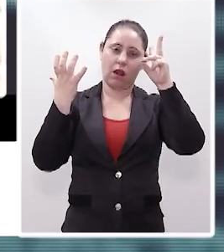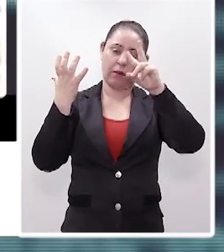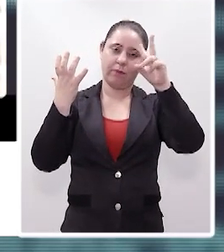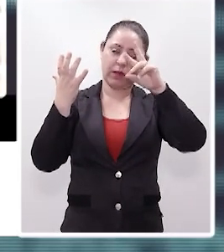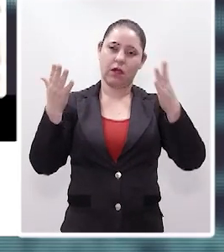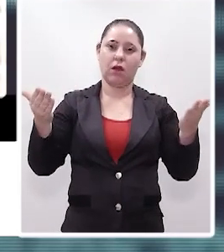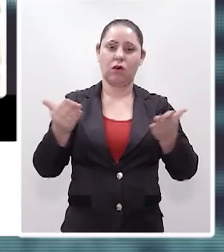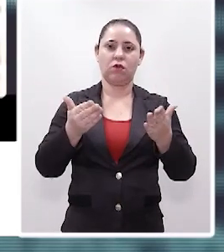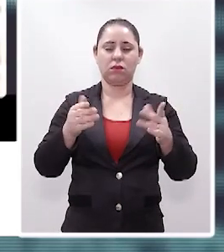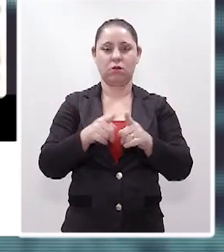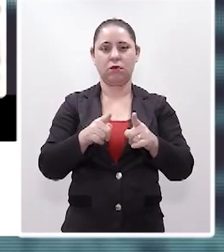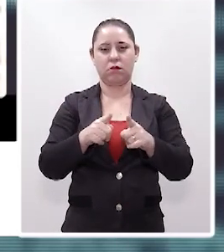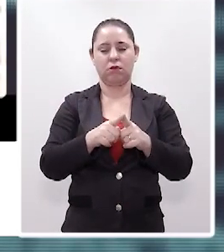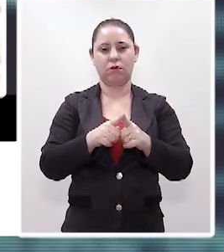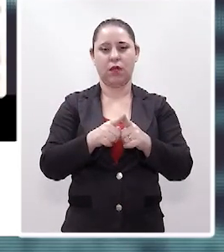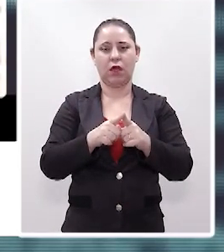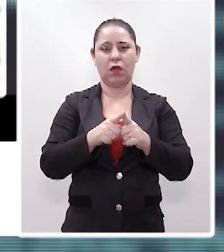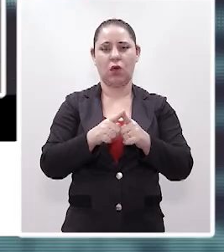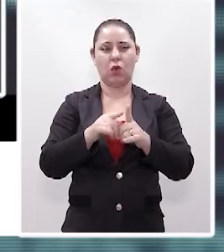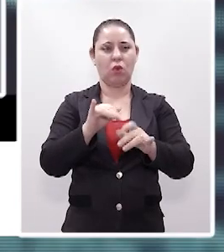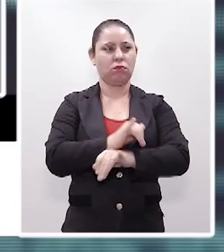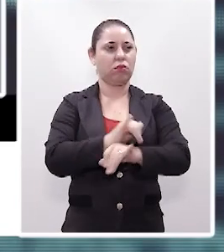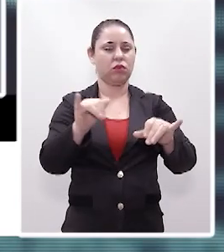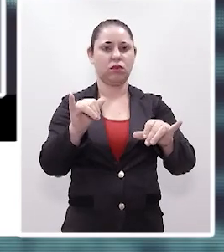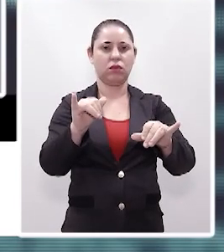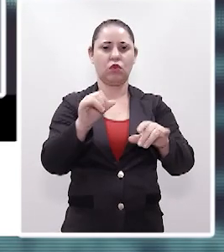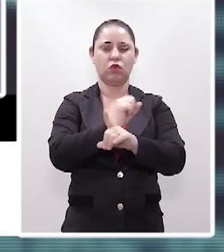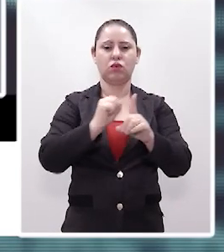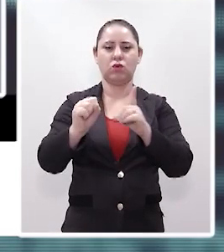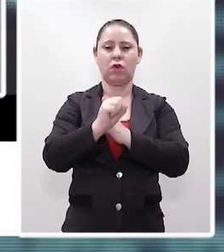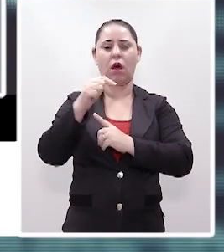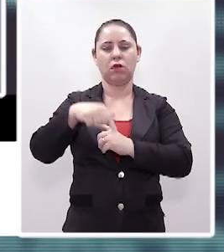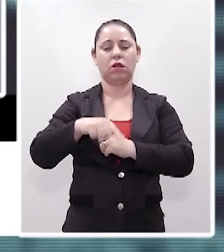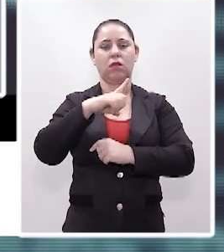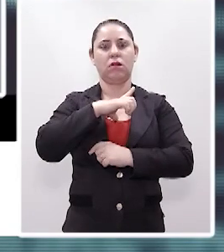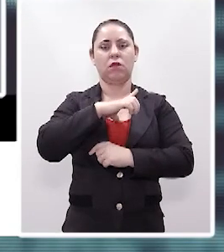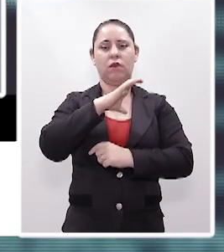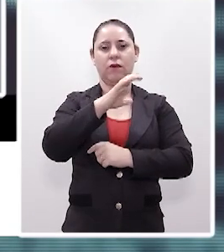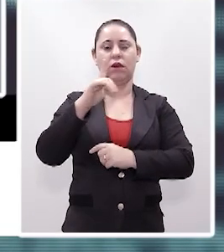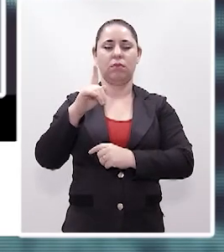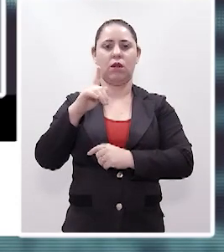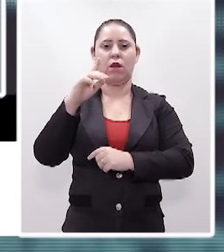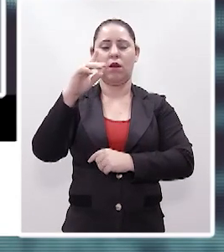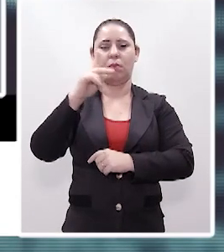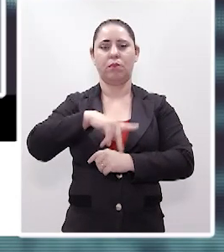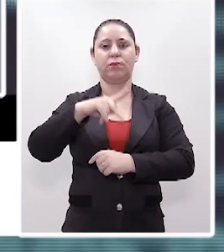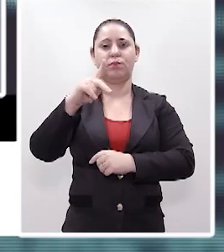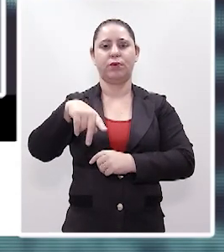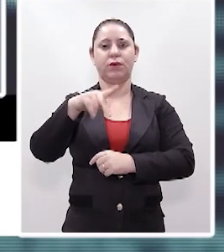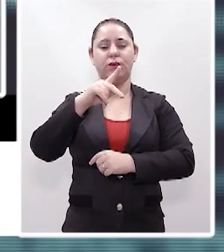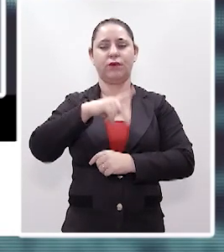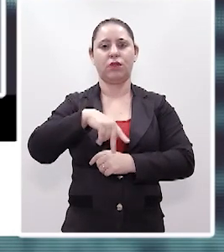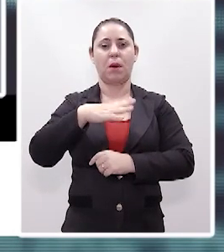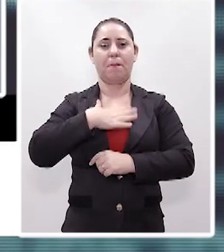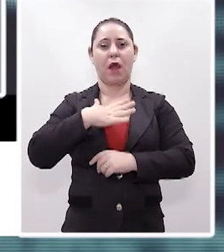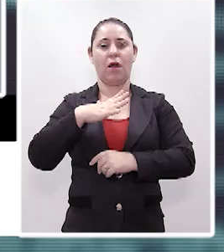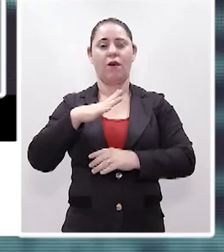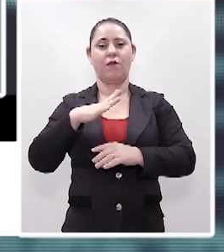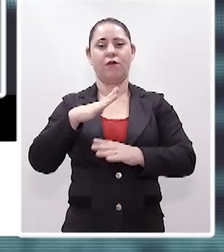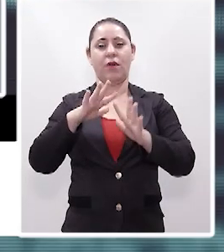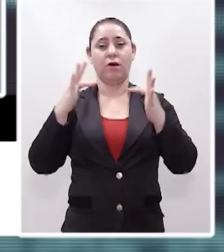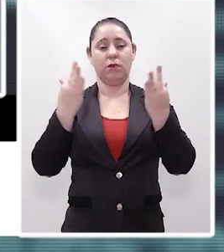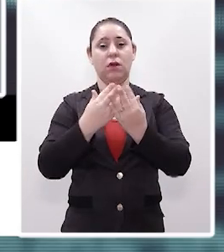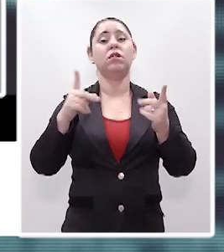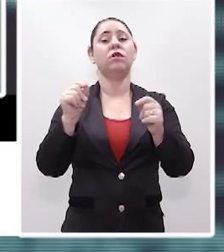lembrei agora que você falou sobre isso, de uma ação social que teve aqui em Campo Grande, inclusive o professor da minha